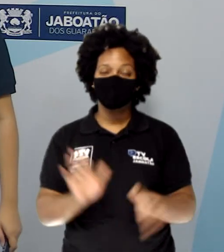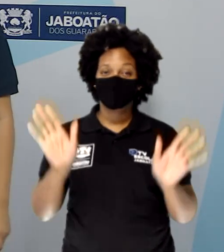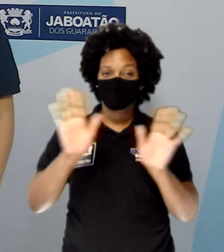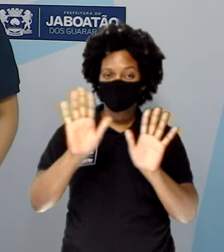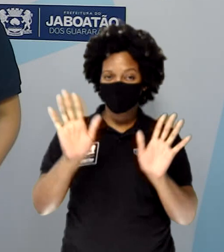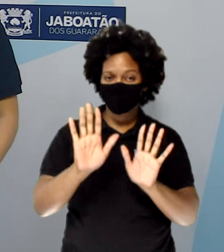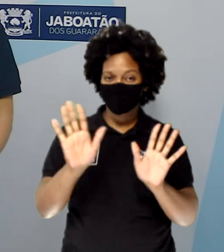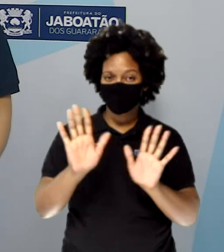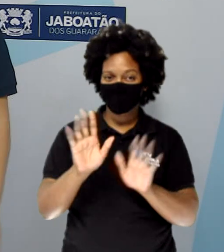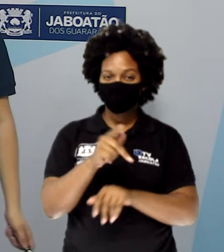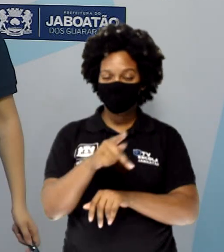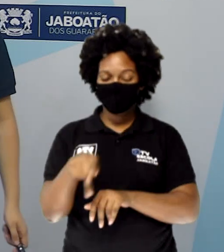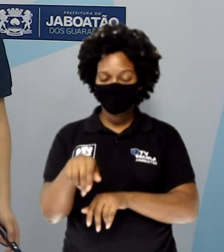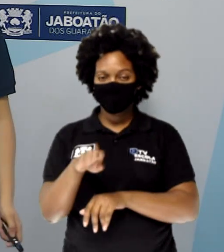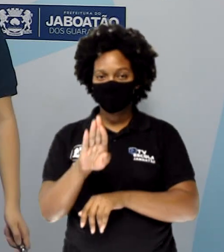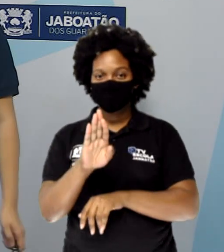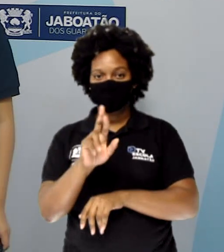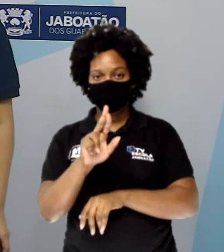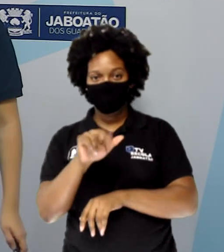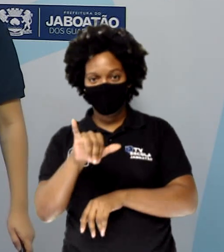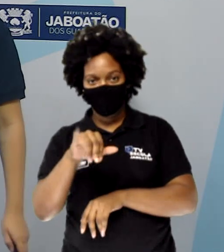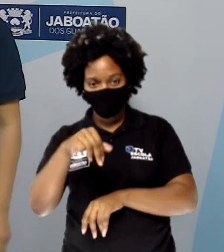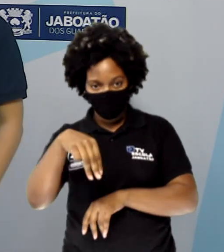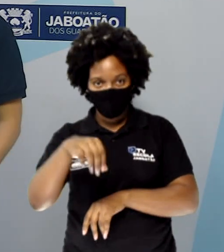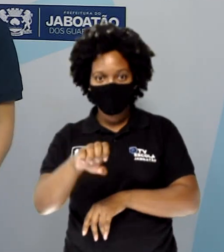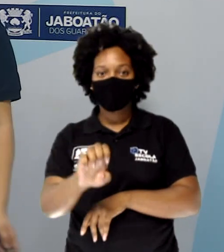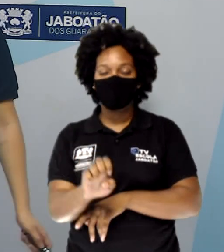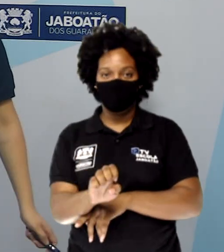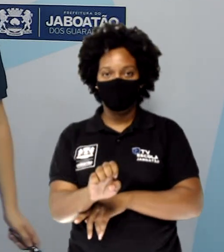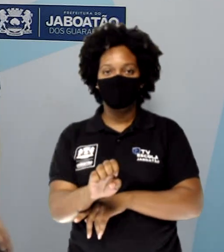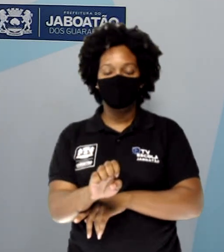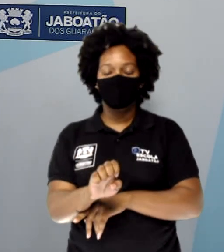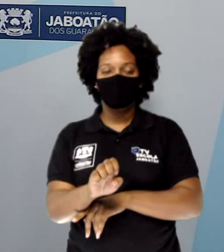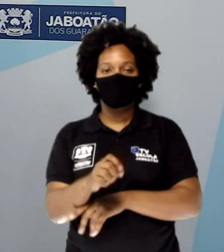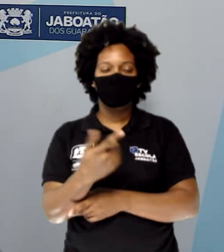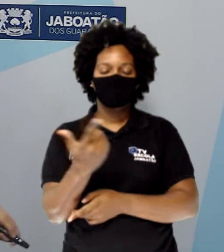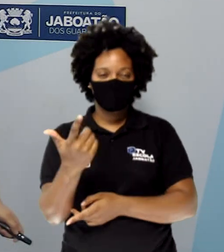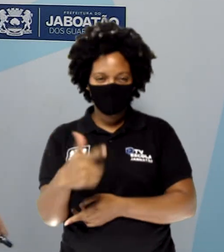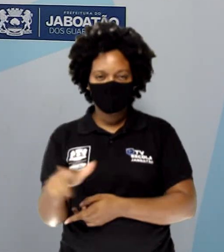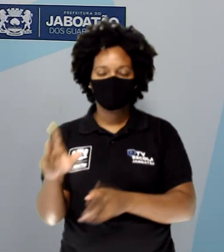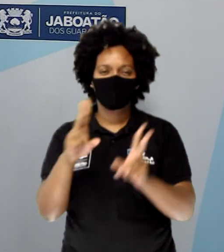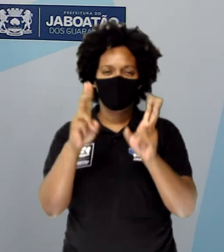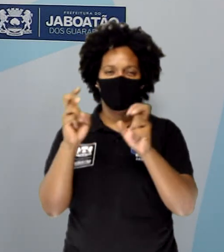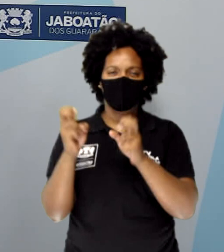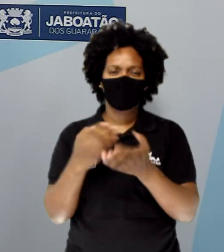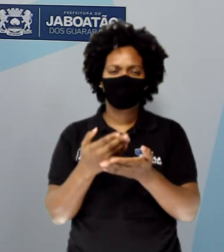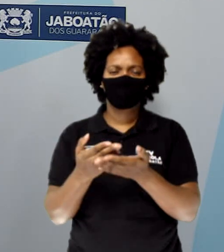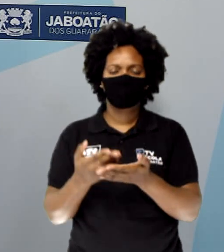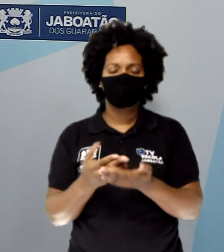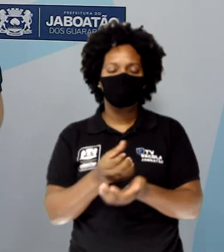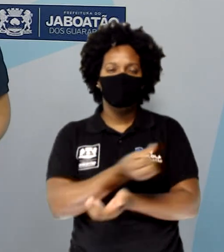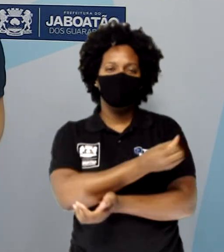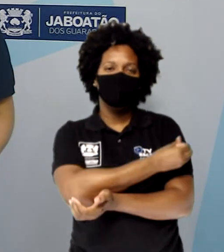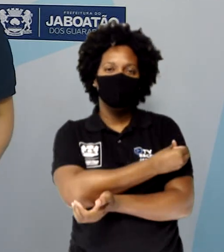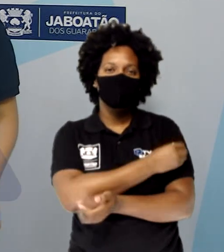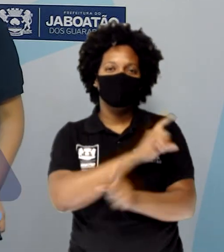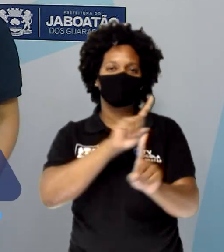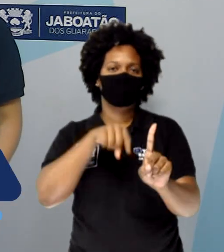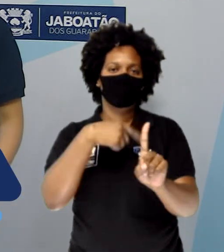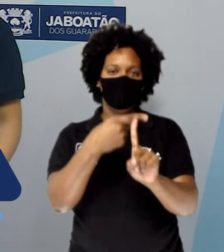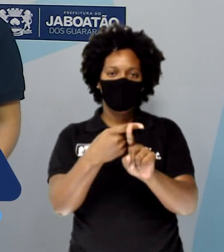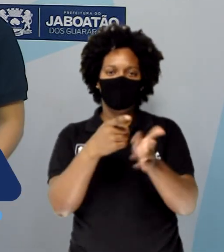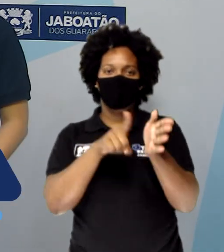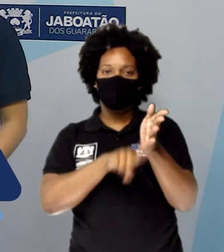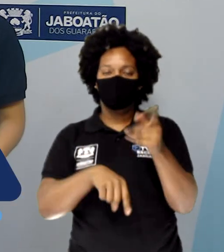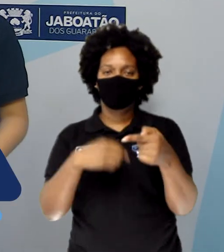Olá pessoal, professora Briane Mourão aqui mais uma vez. A gente vai falar hoje nas aulas do sexto ano sobre adição e subtração de